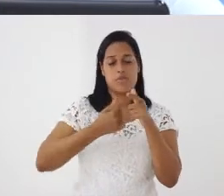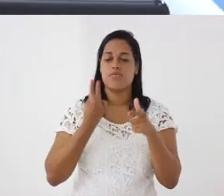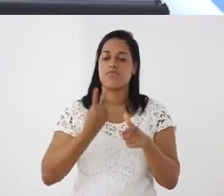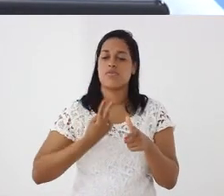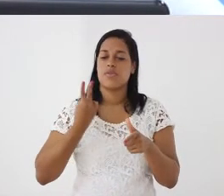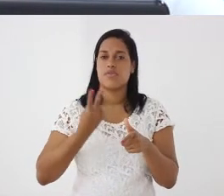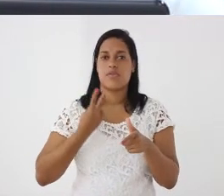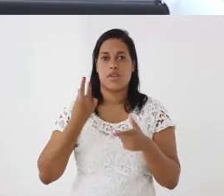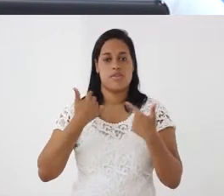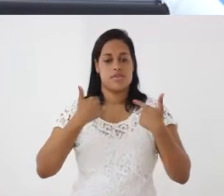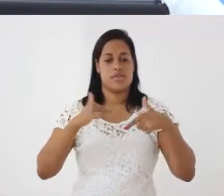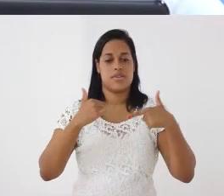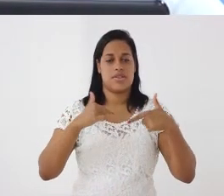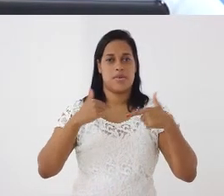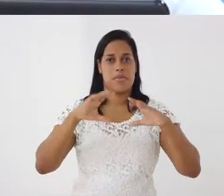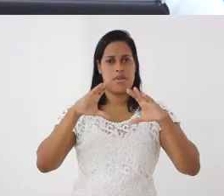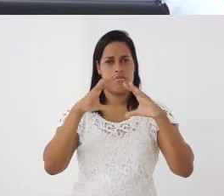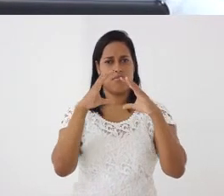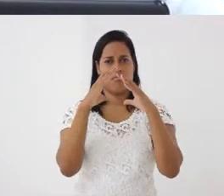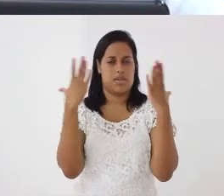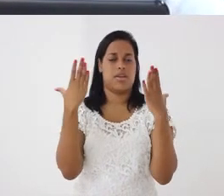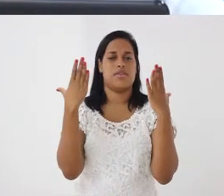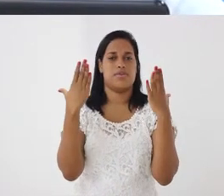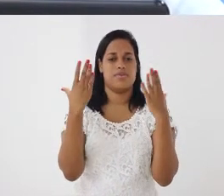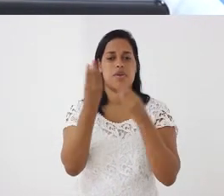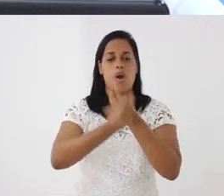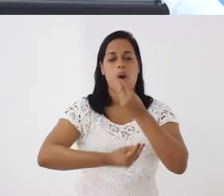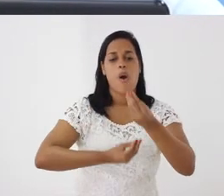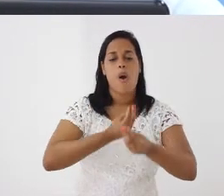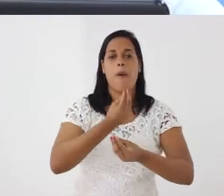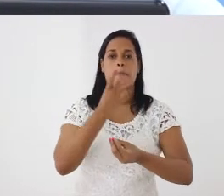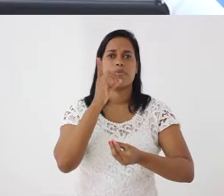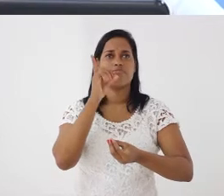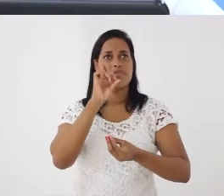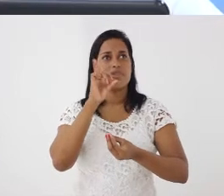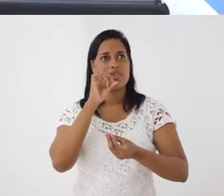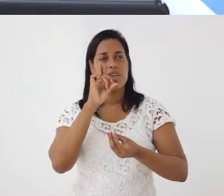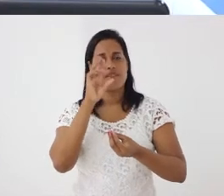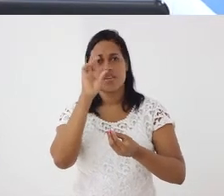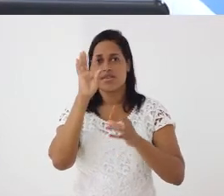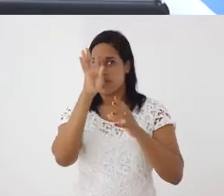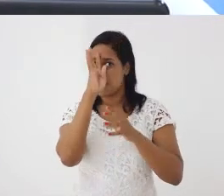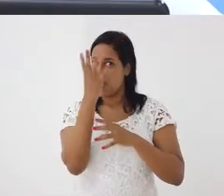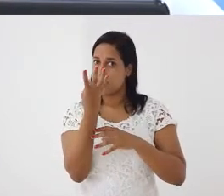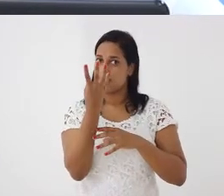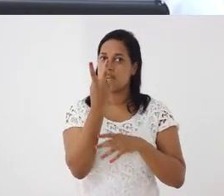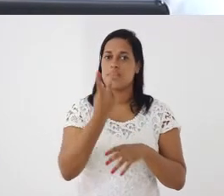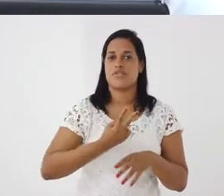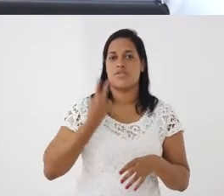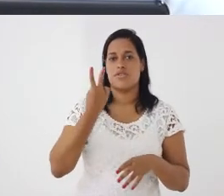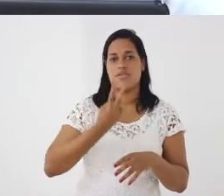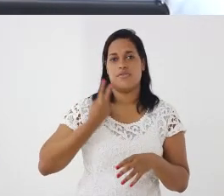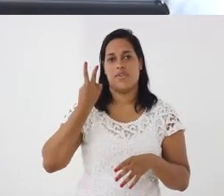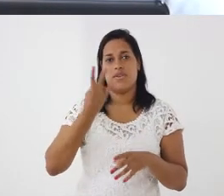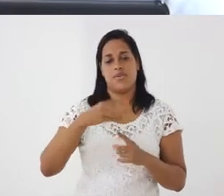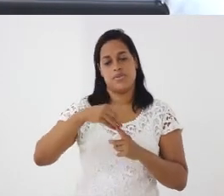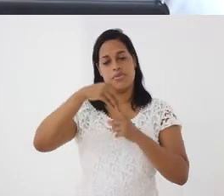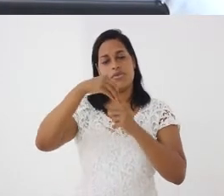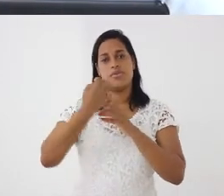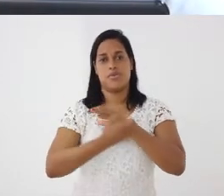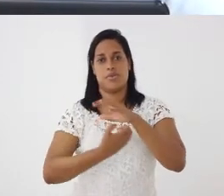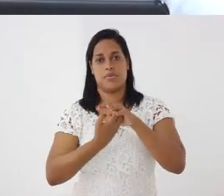adotar valores e trabalhar com transparência. Condutas e decisões cotidianas são os resultados de valores e princípios que uma empresa